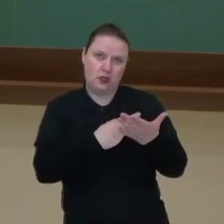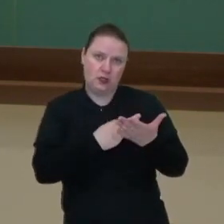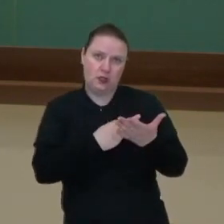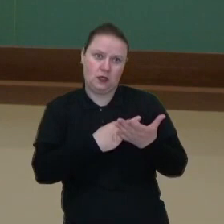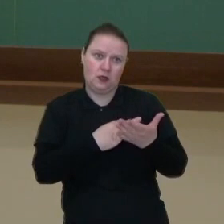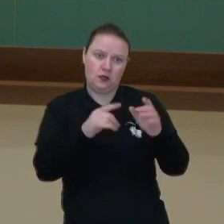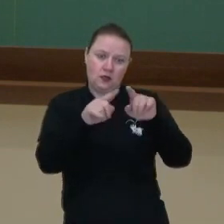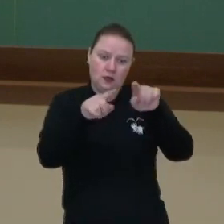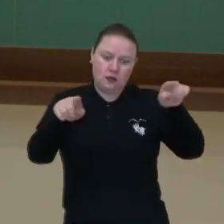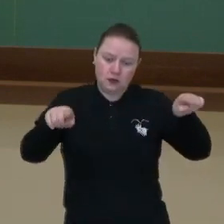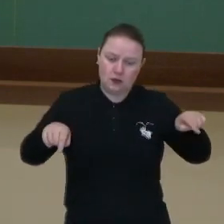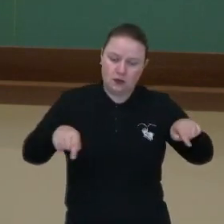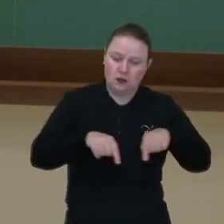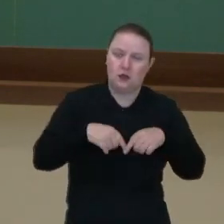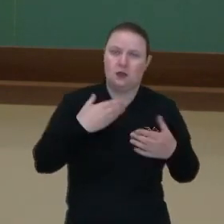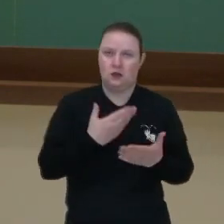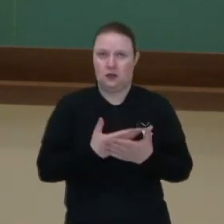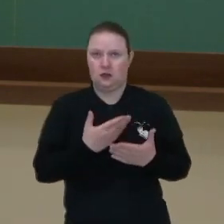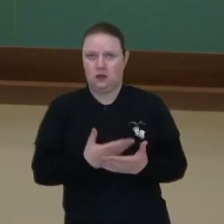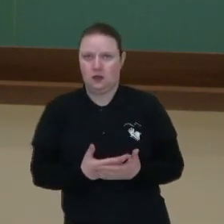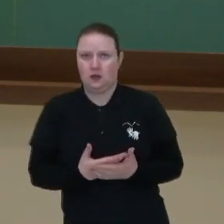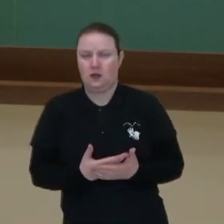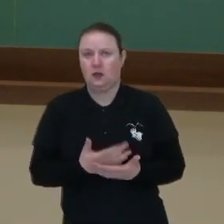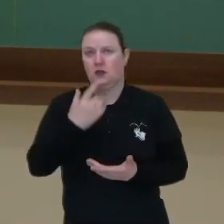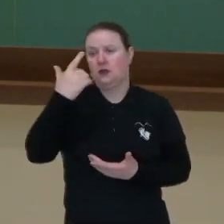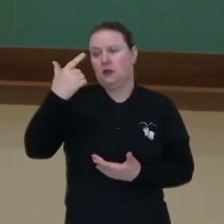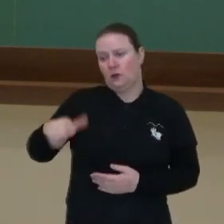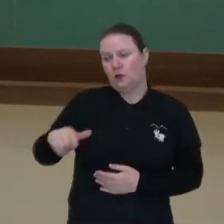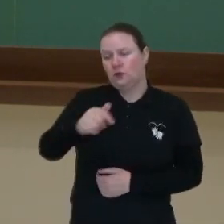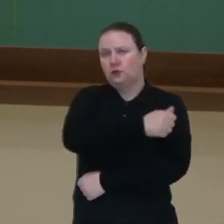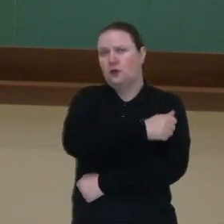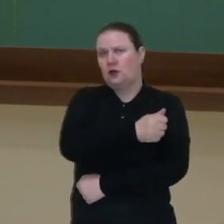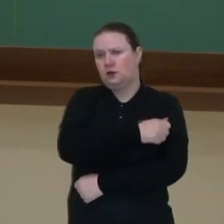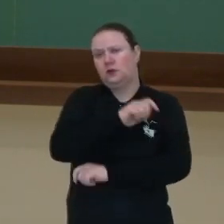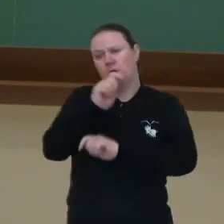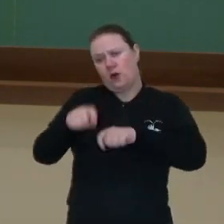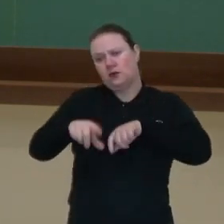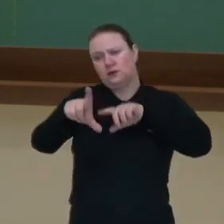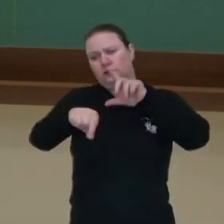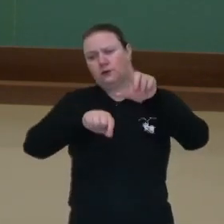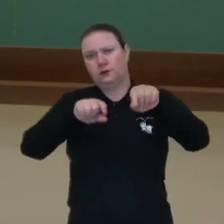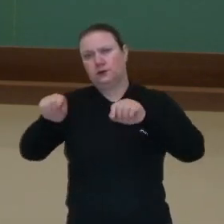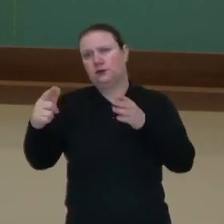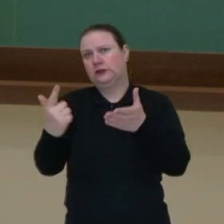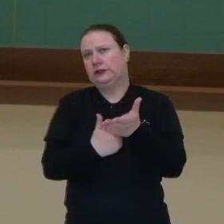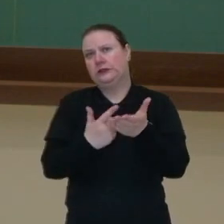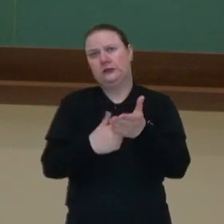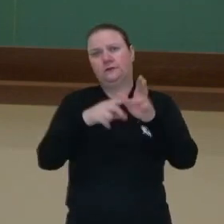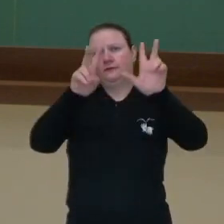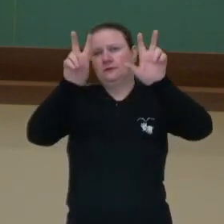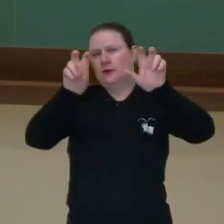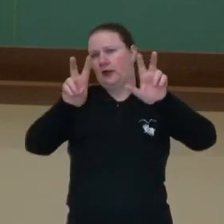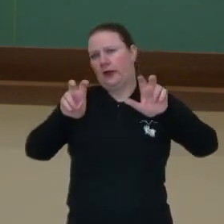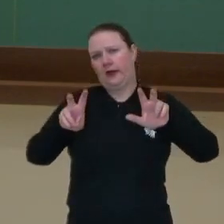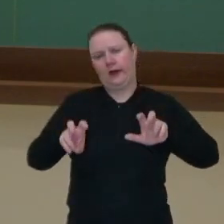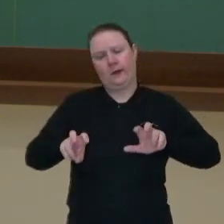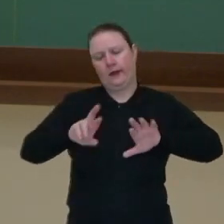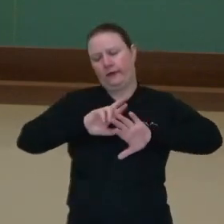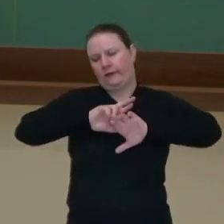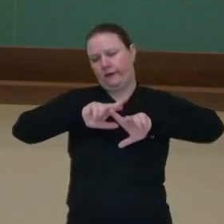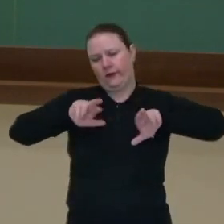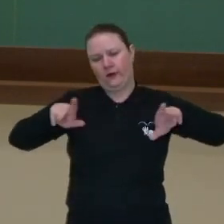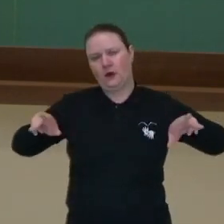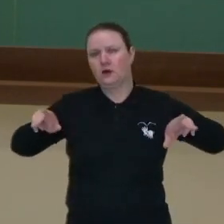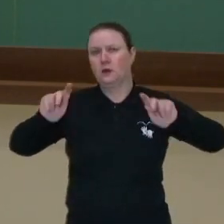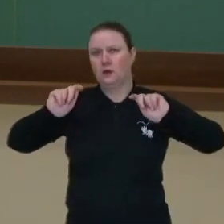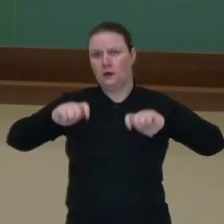que é interessante. E depois o aluno faz a sua própria leitura também. Então, somam-se duas visões, né? Então, a visão do